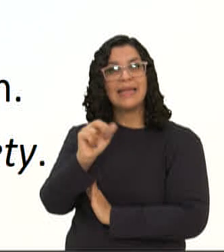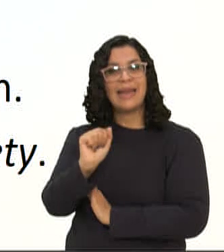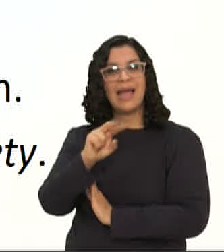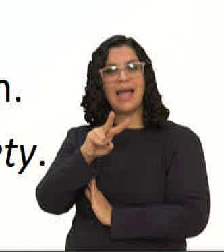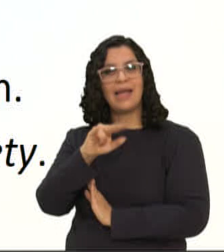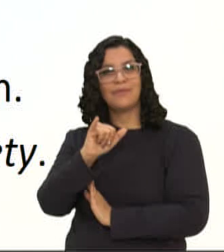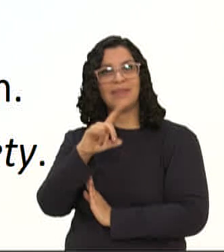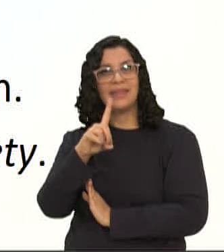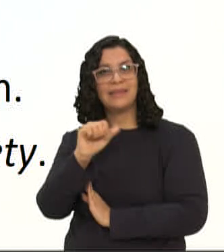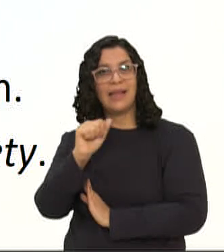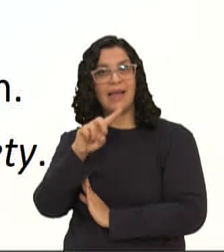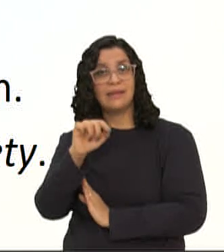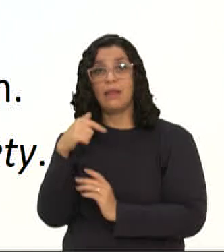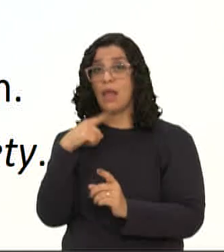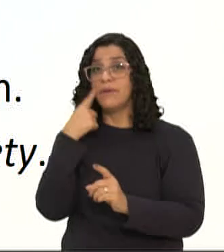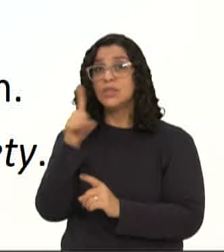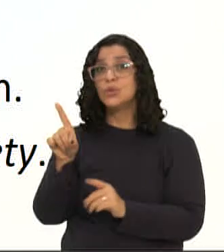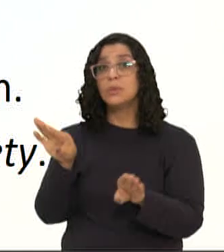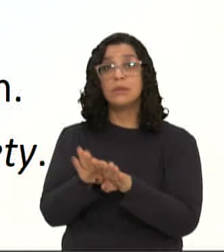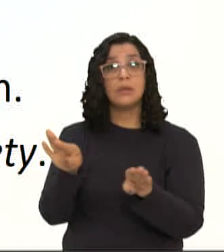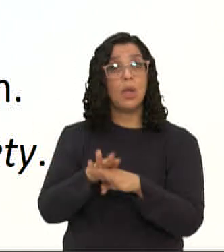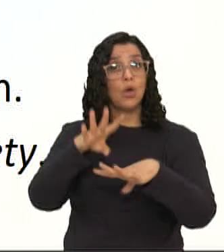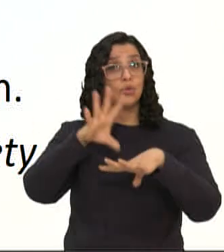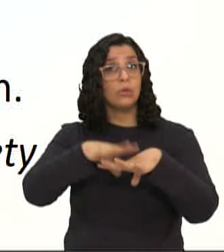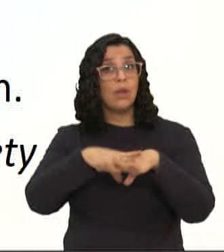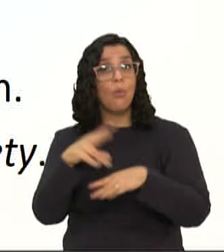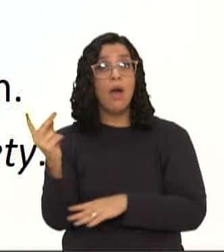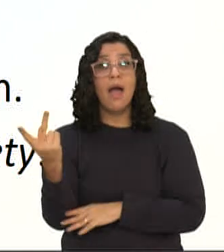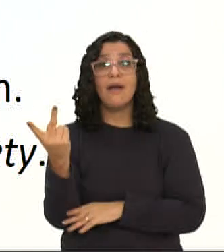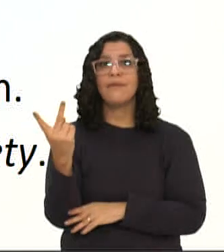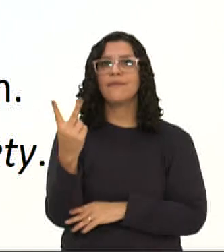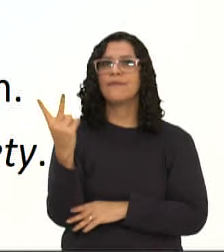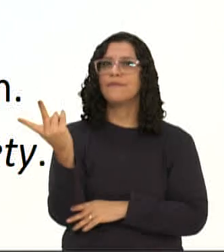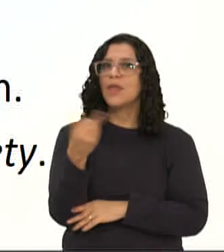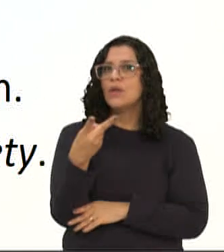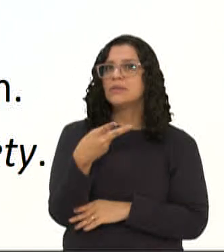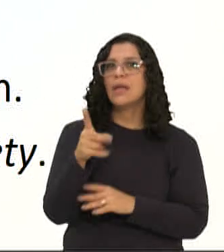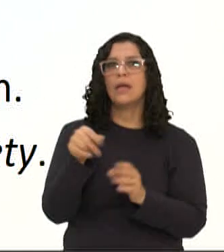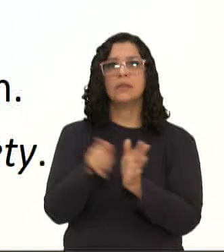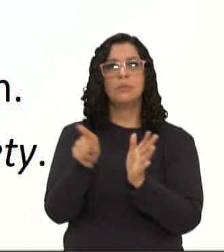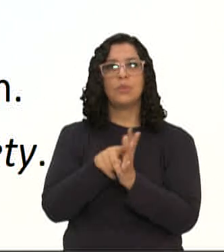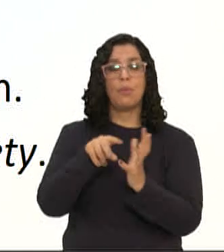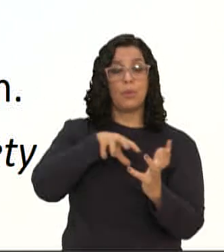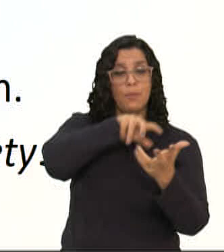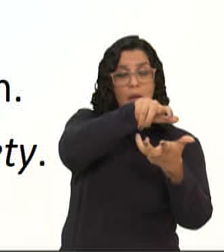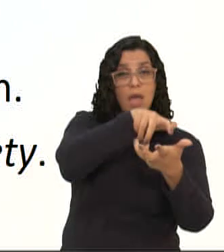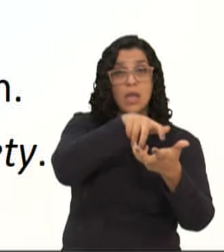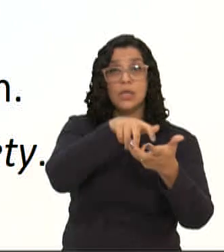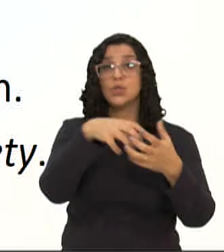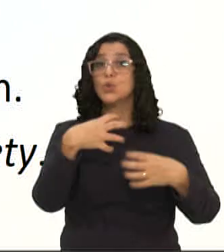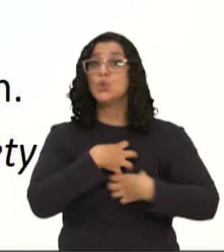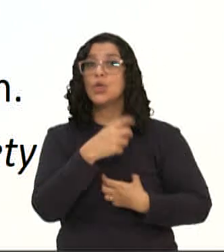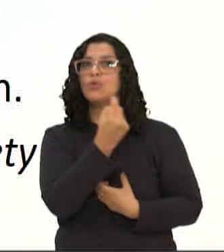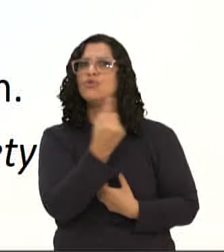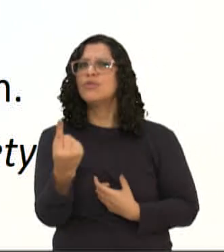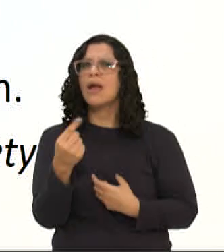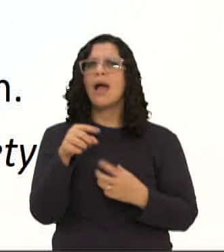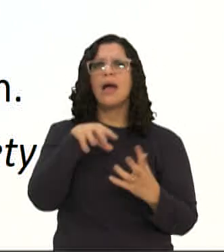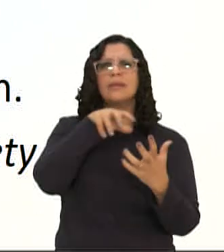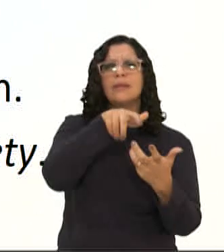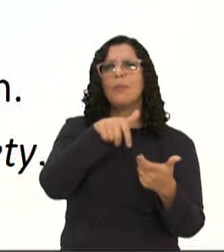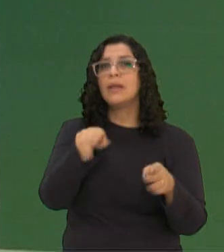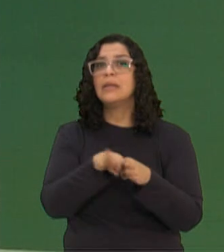cálculos matemáticos, descobrir exatamente a velocidade que os planetas giram, seus formatos e as